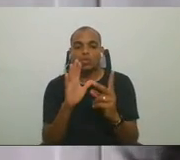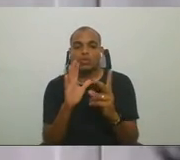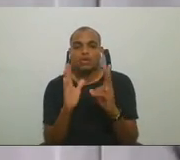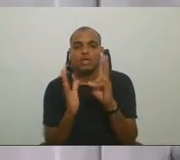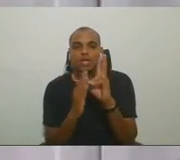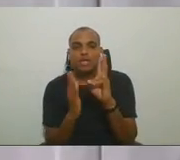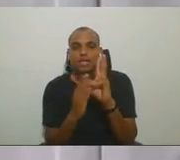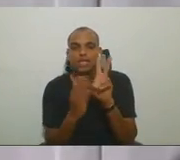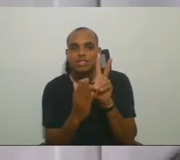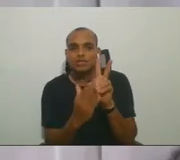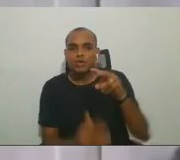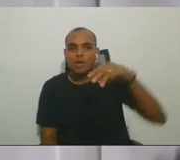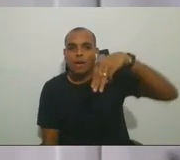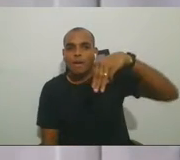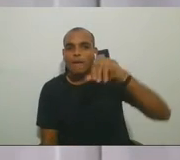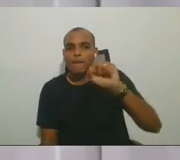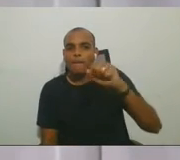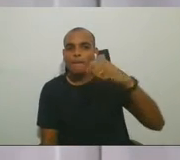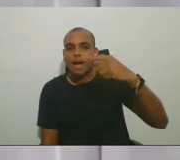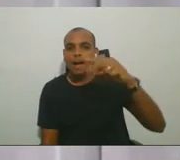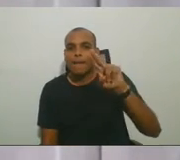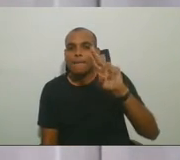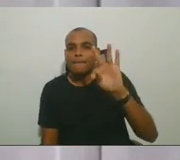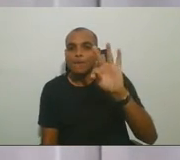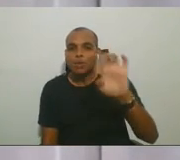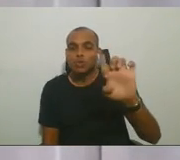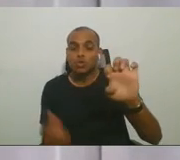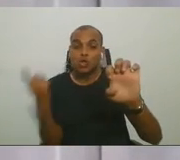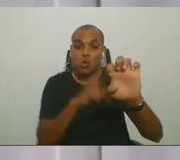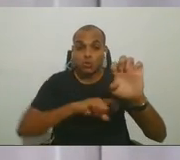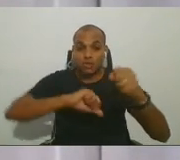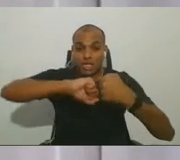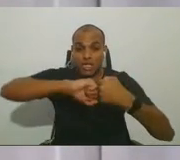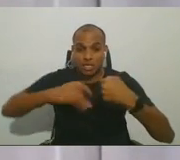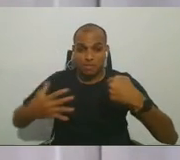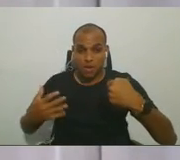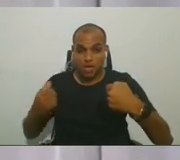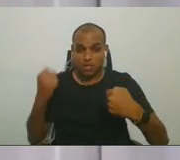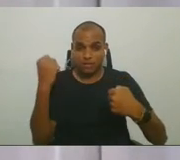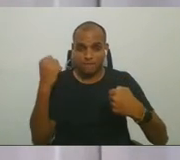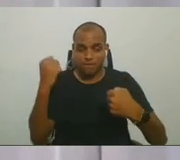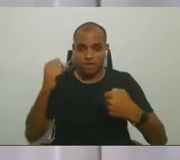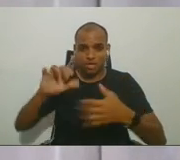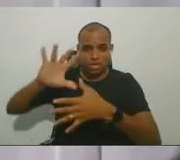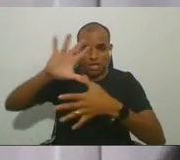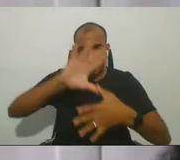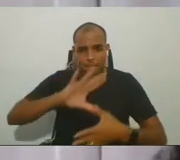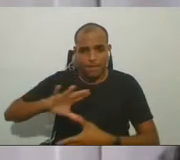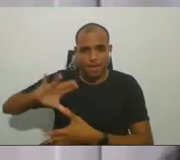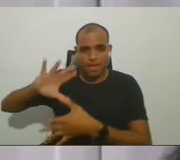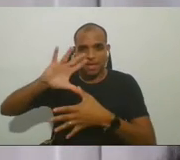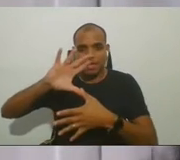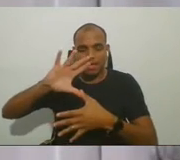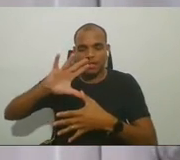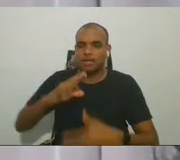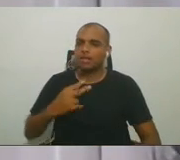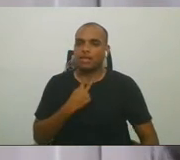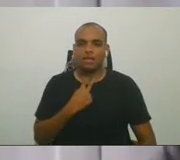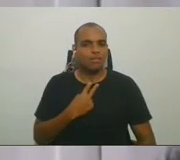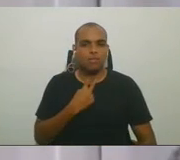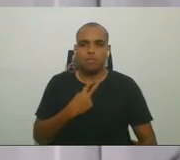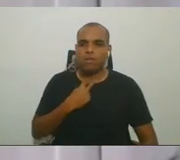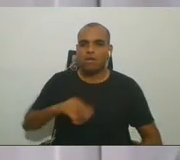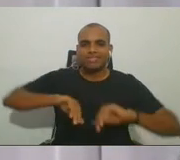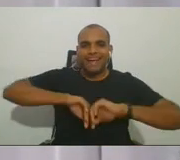Os vertedeiros para conseguir uma democracia intensa em nossa América não podem